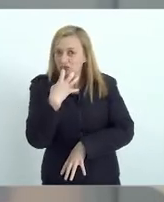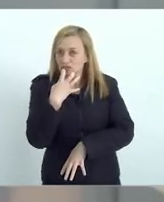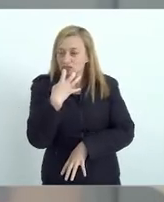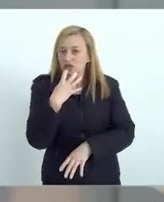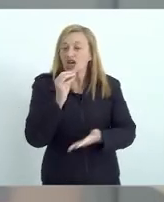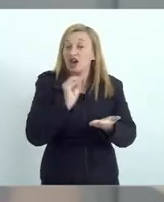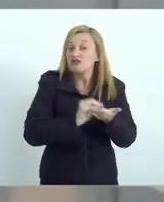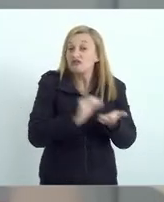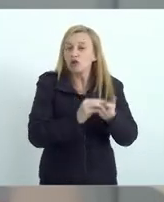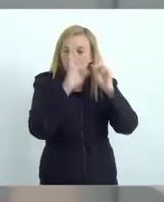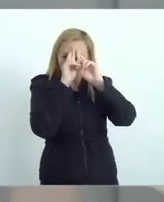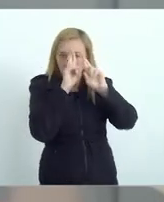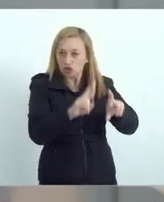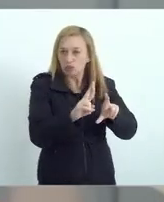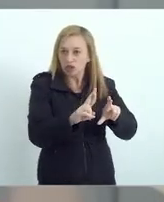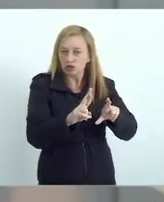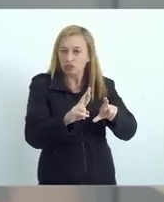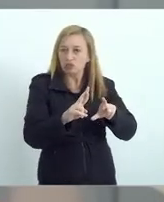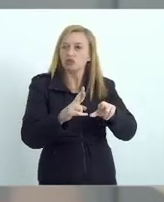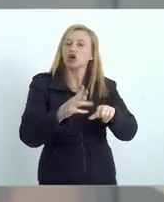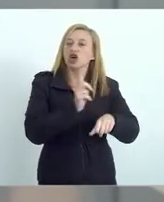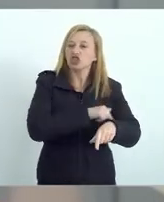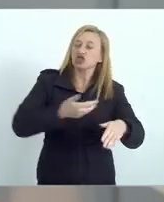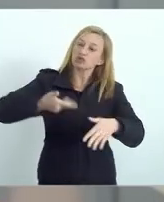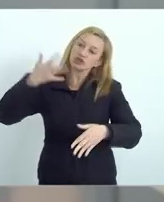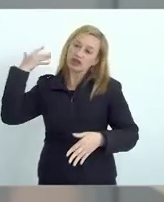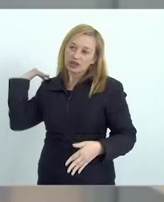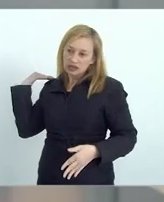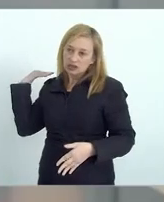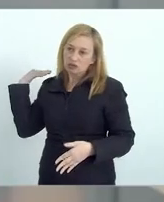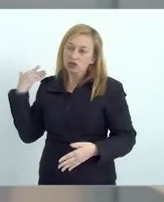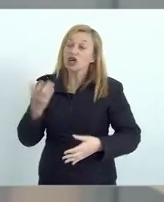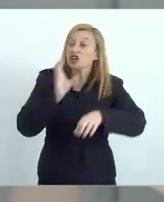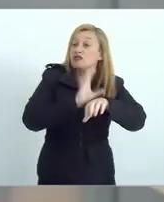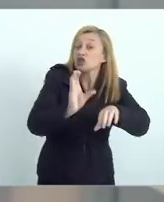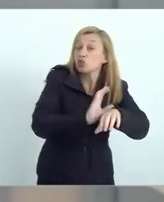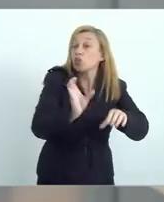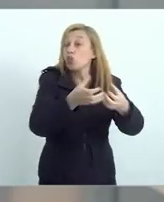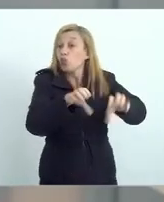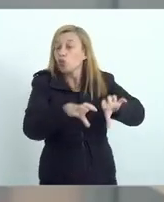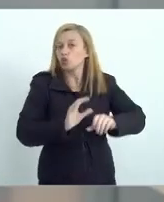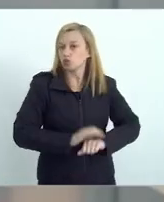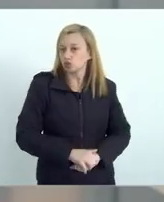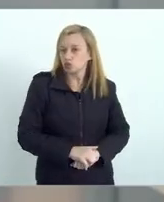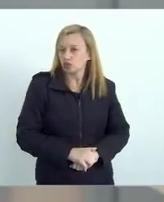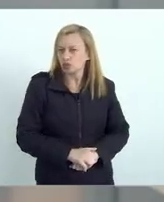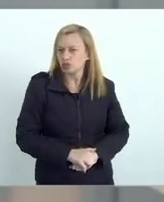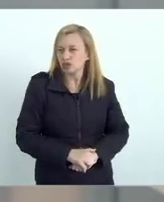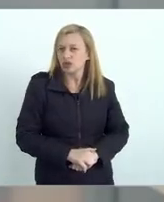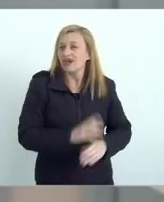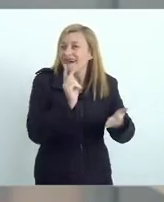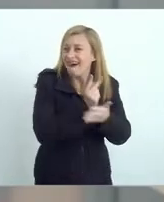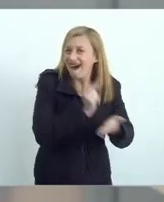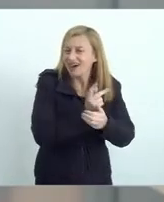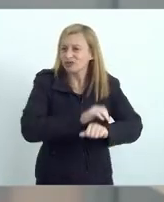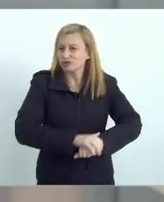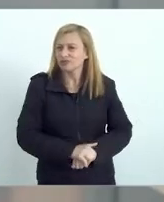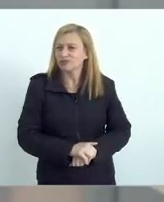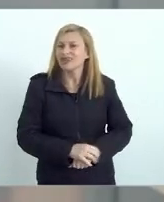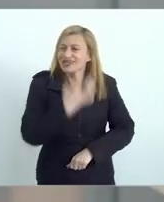desrespeito o fruto de gestões anteriores que desrespeitou os senhores que fez concursos com equívocos irreparáveis